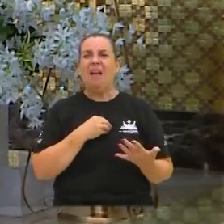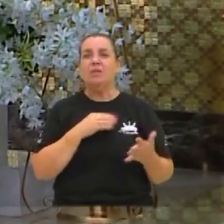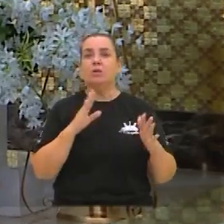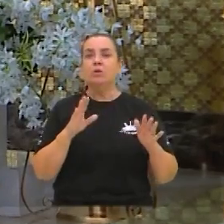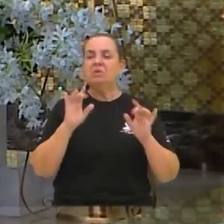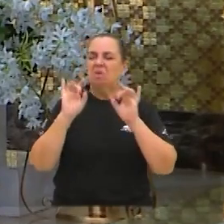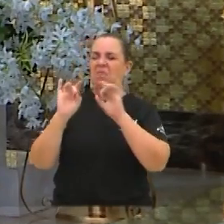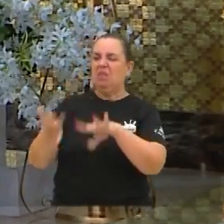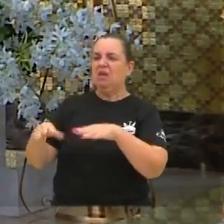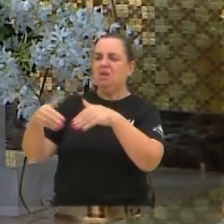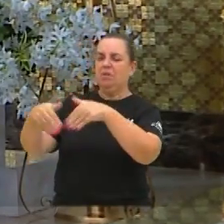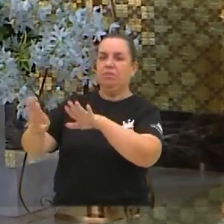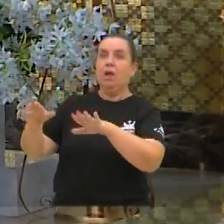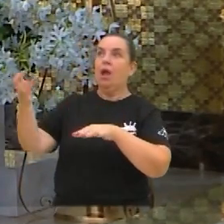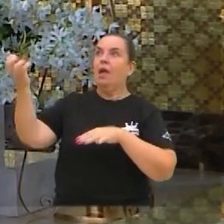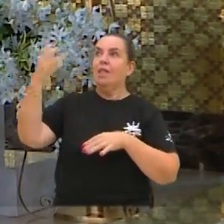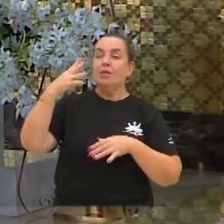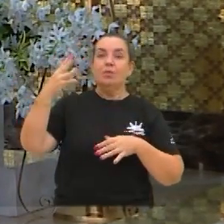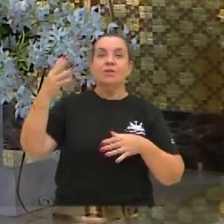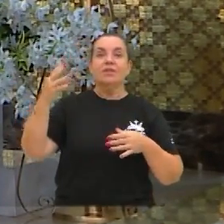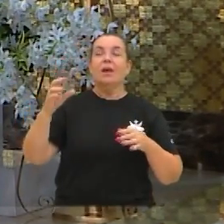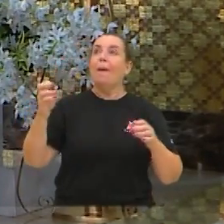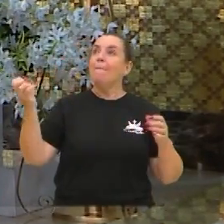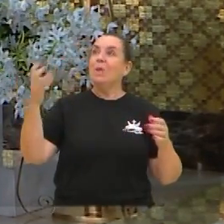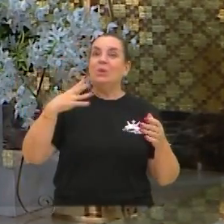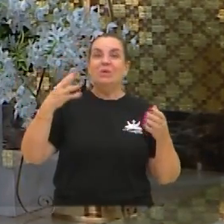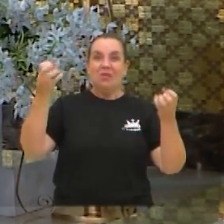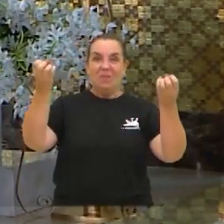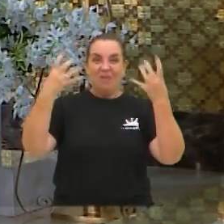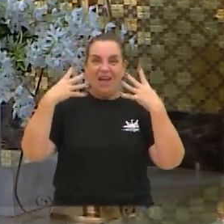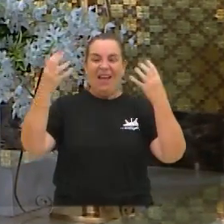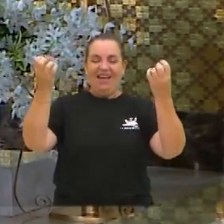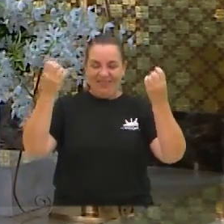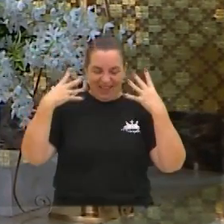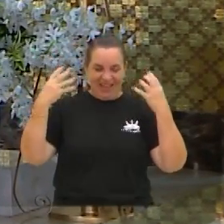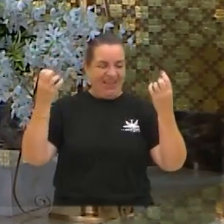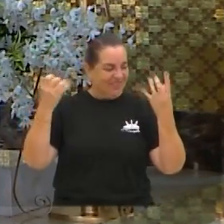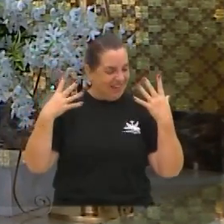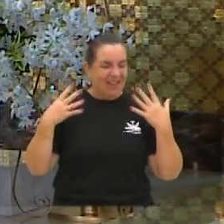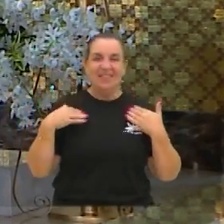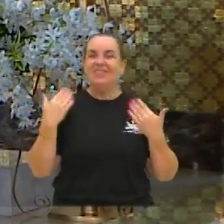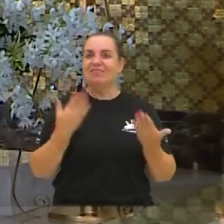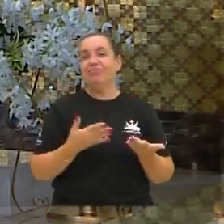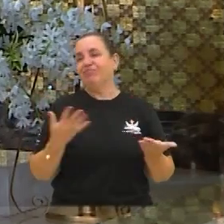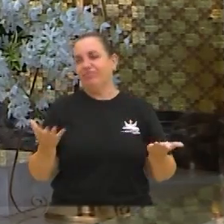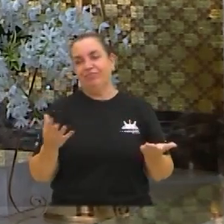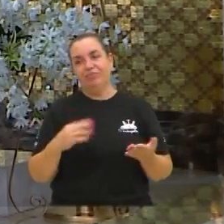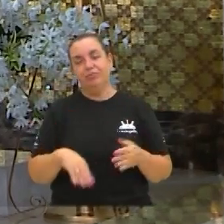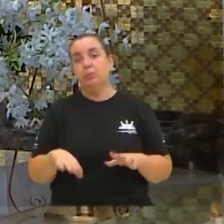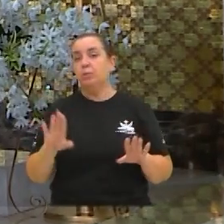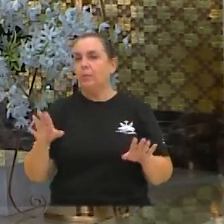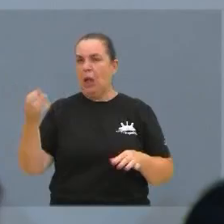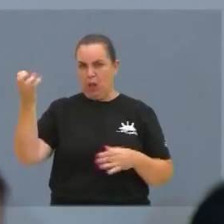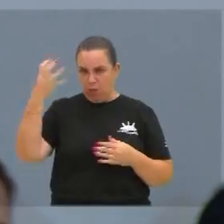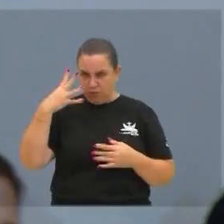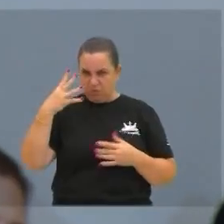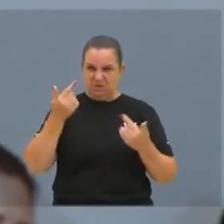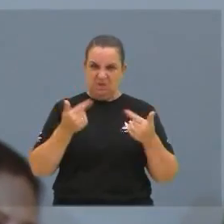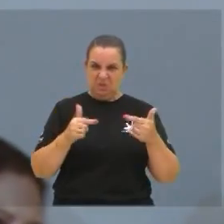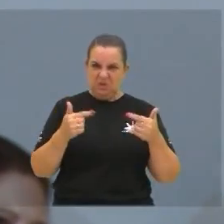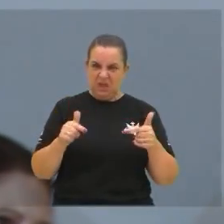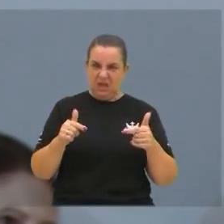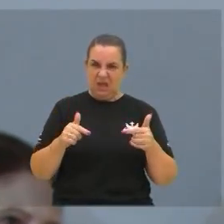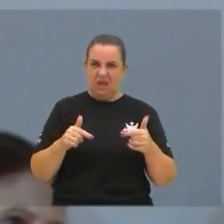acontece? A luz volta a brilhar. E filhos e filhas, sem luz